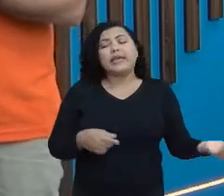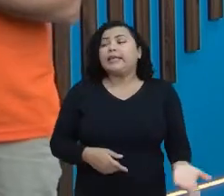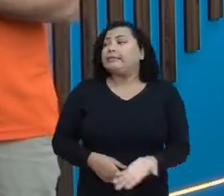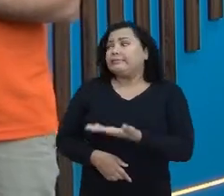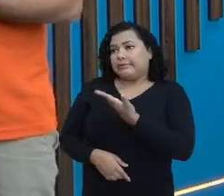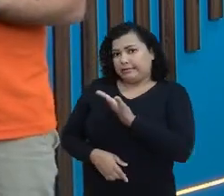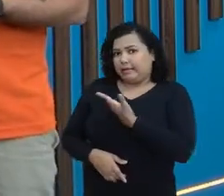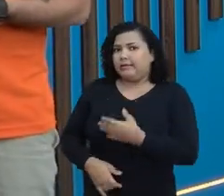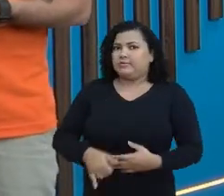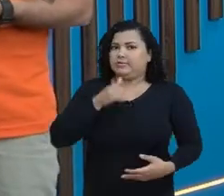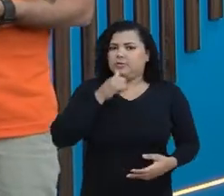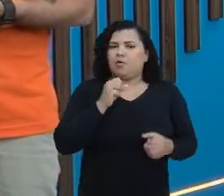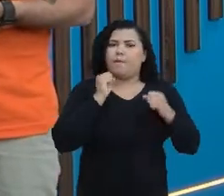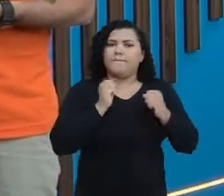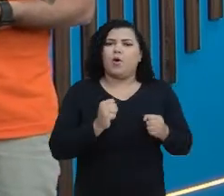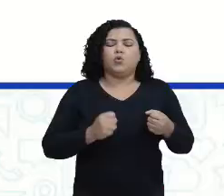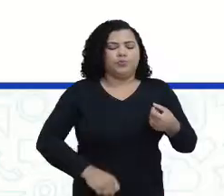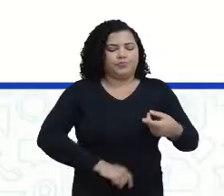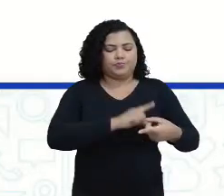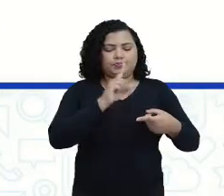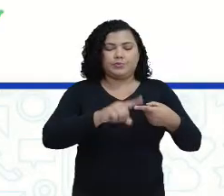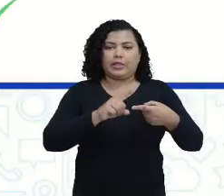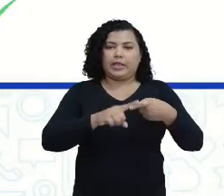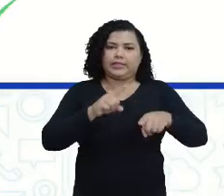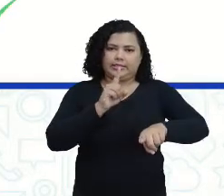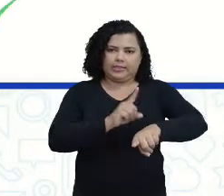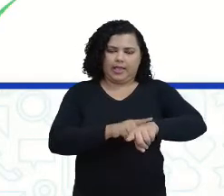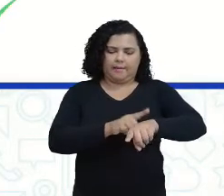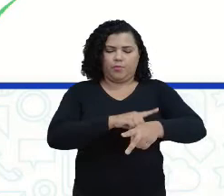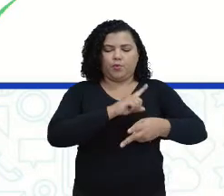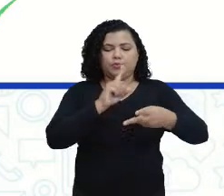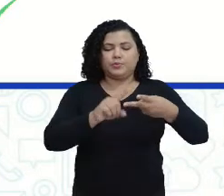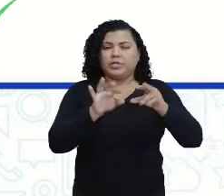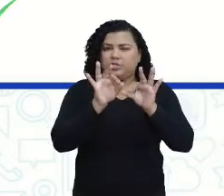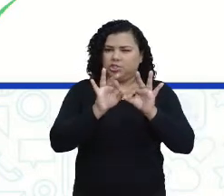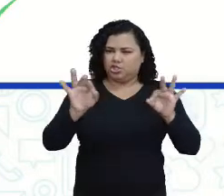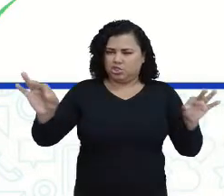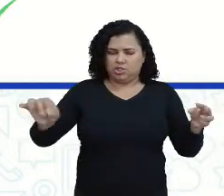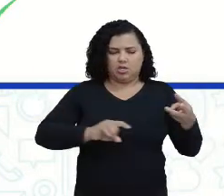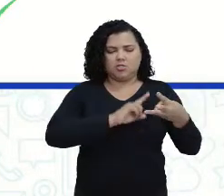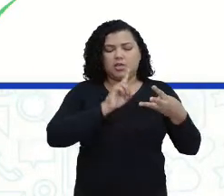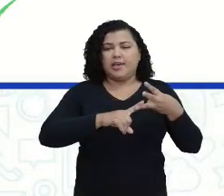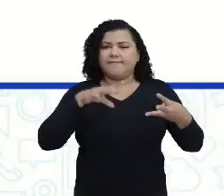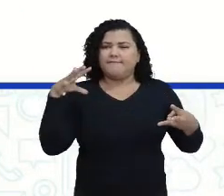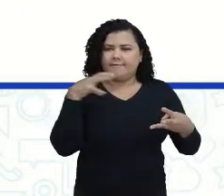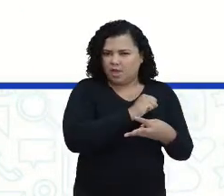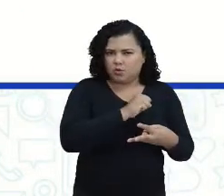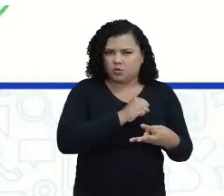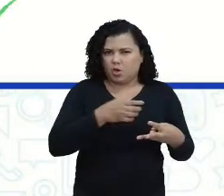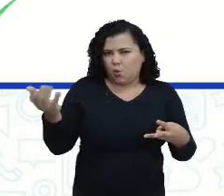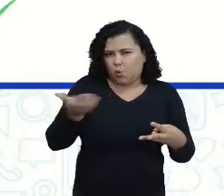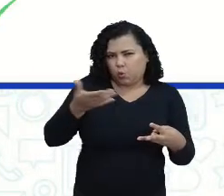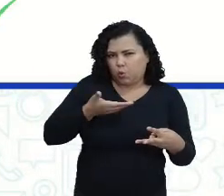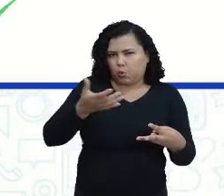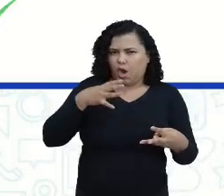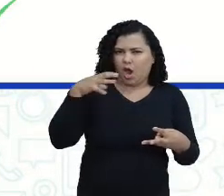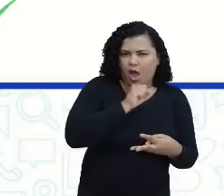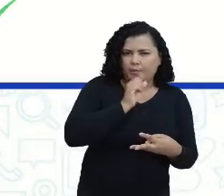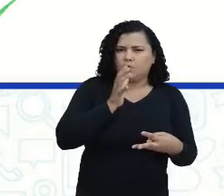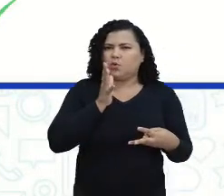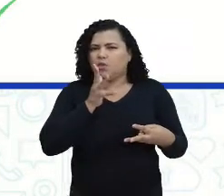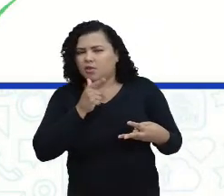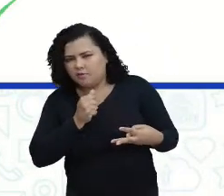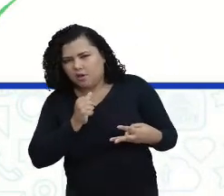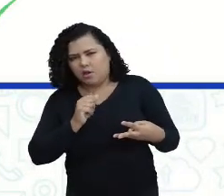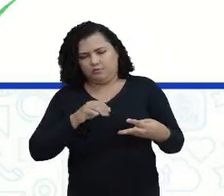posso medir tempo, distância e velocidade. Eu poderia medir outras coisas, tá certo? Mas eu estou querendo explicitar